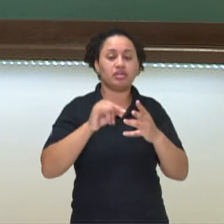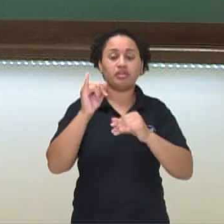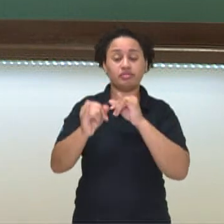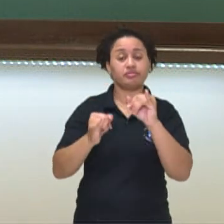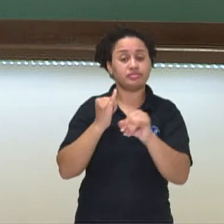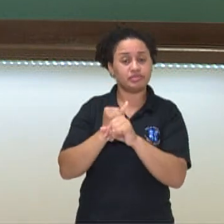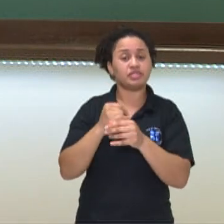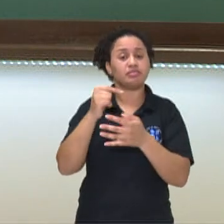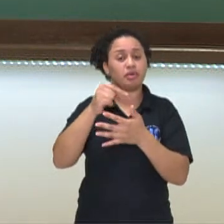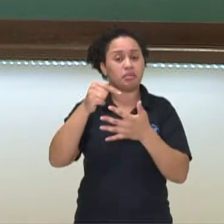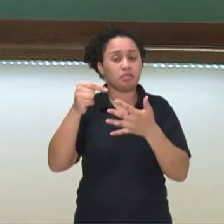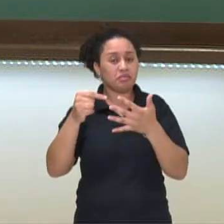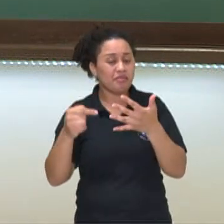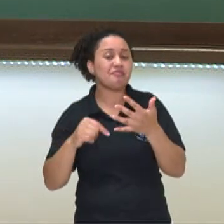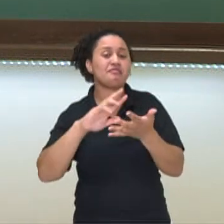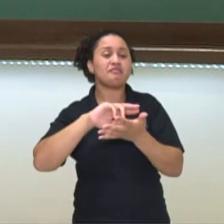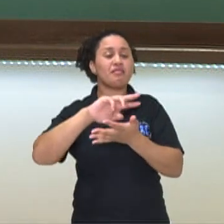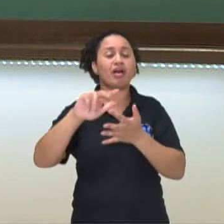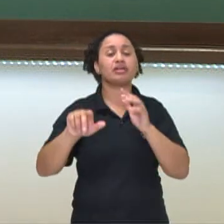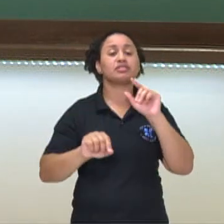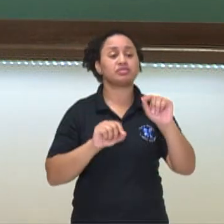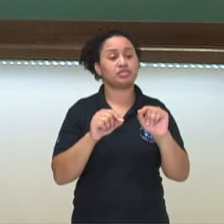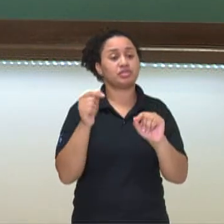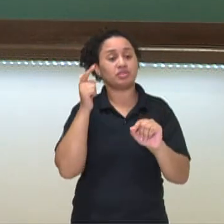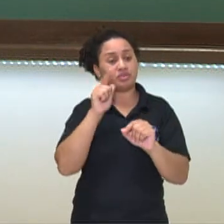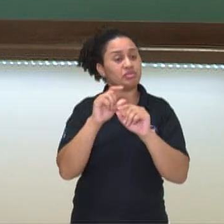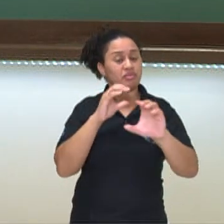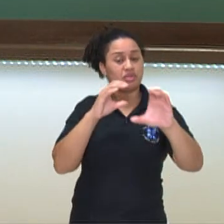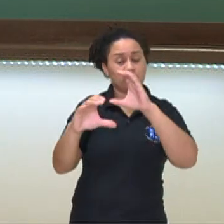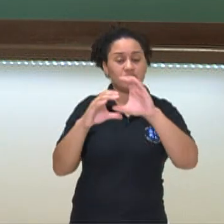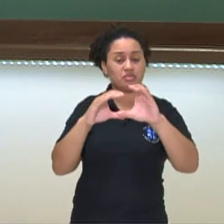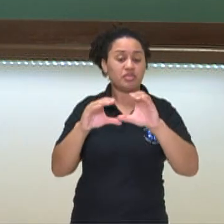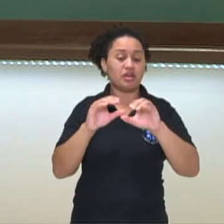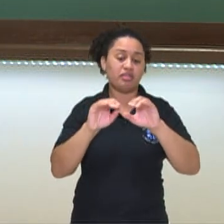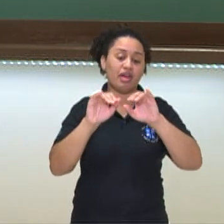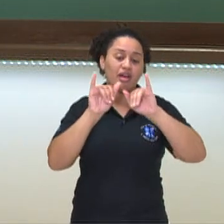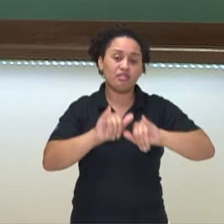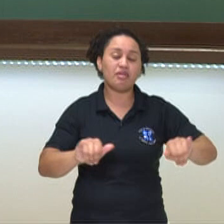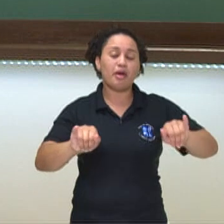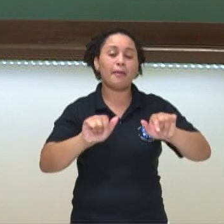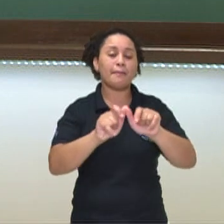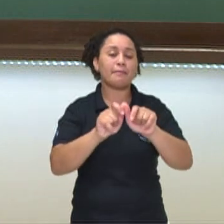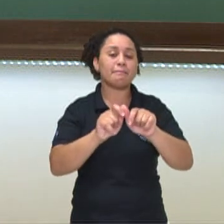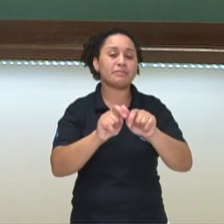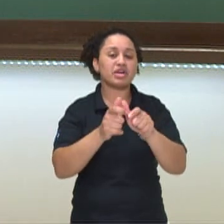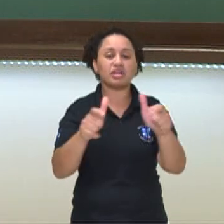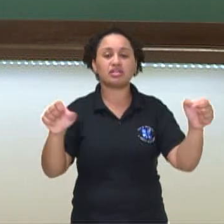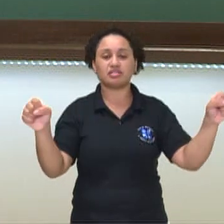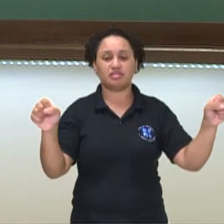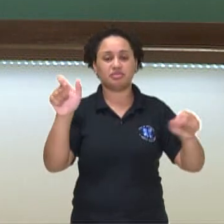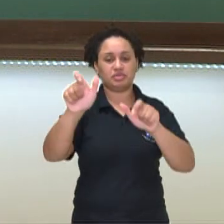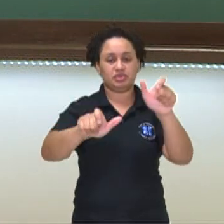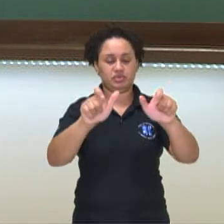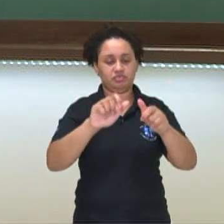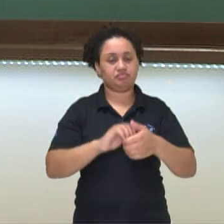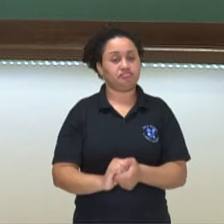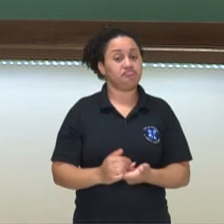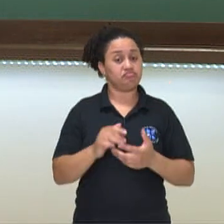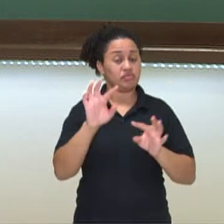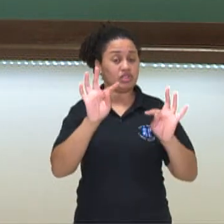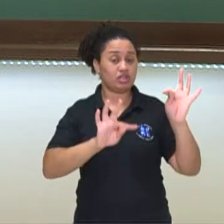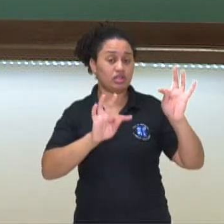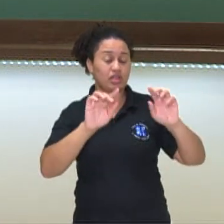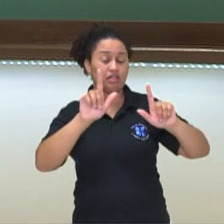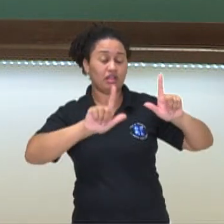de todas as ferramentas que se comunicam com um número grande de pessoas. Quando a gente fala em televisão, nós